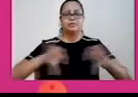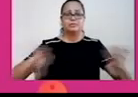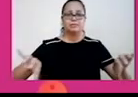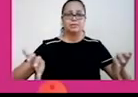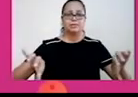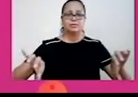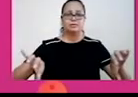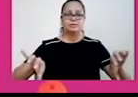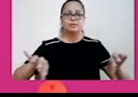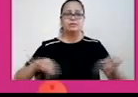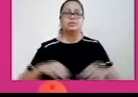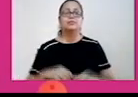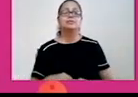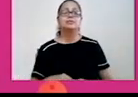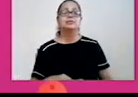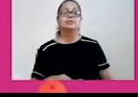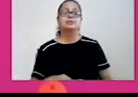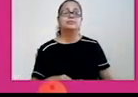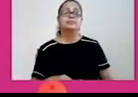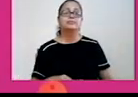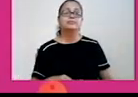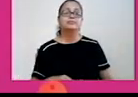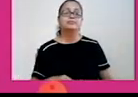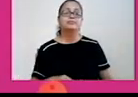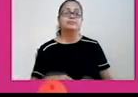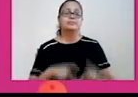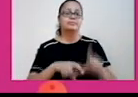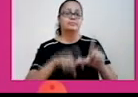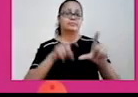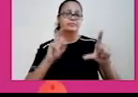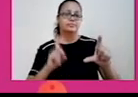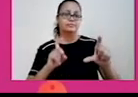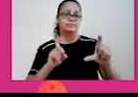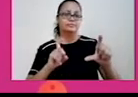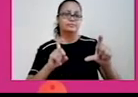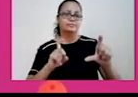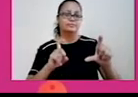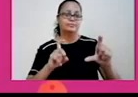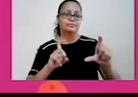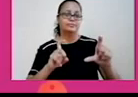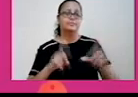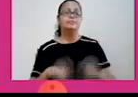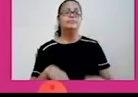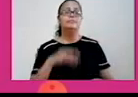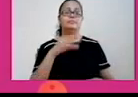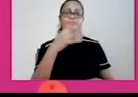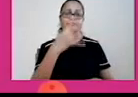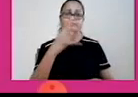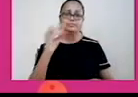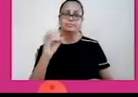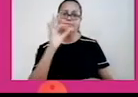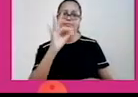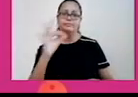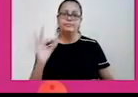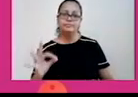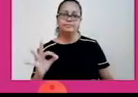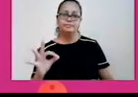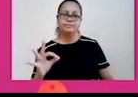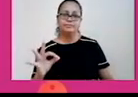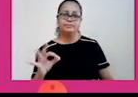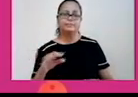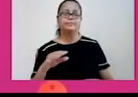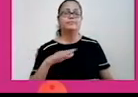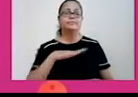províncias autônomas. Então, essas províncias autônomas elas correspondem a 40% do território chinês, né?